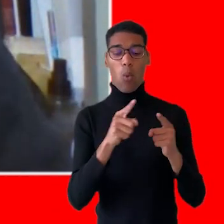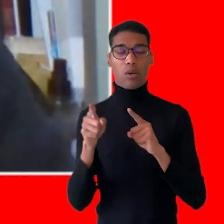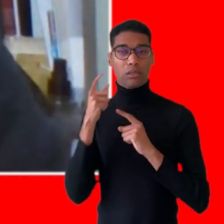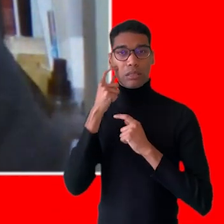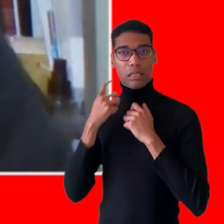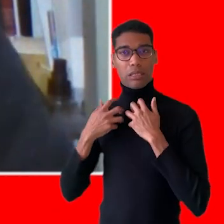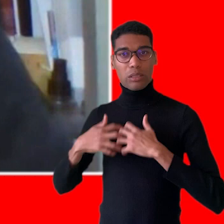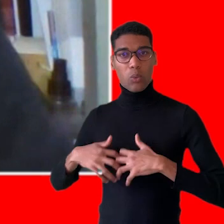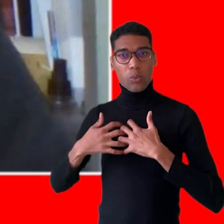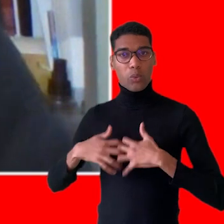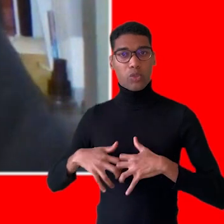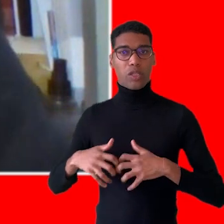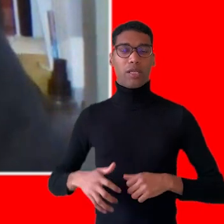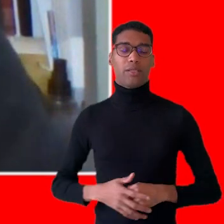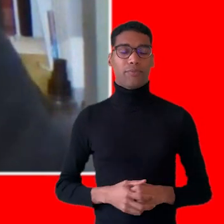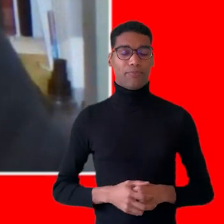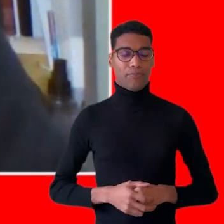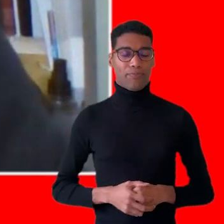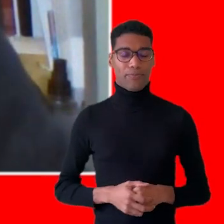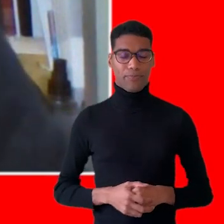contra-ideologias